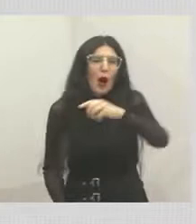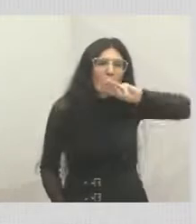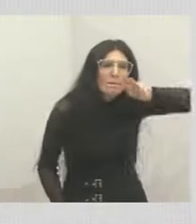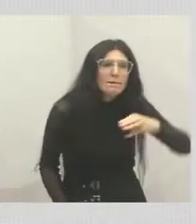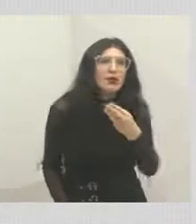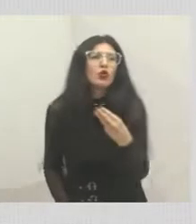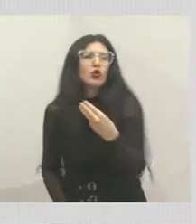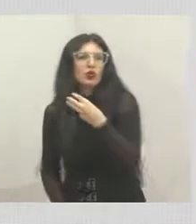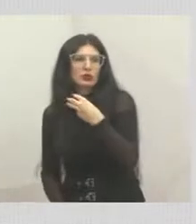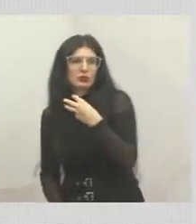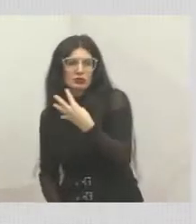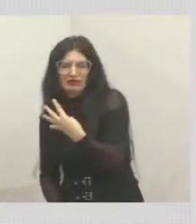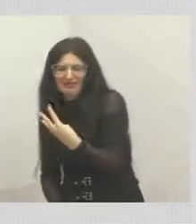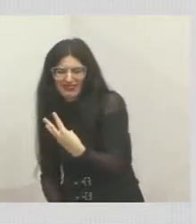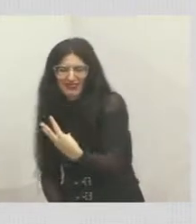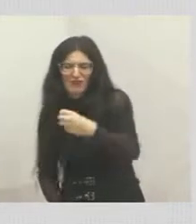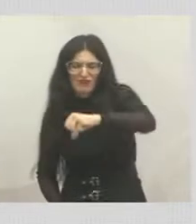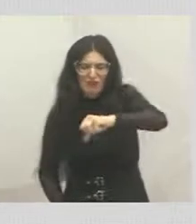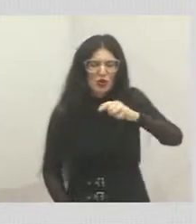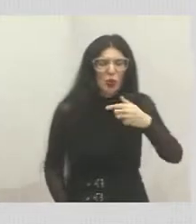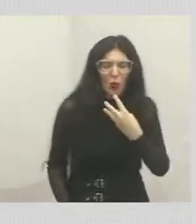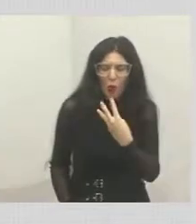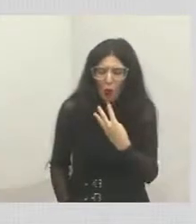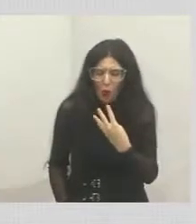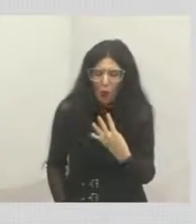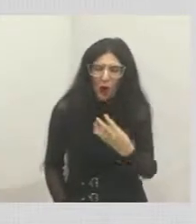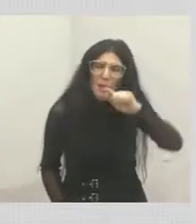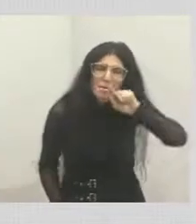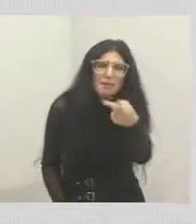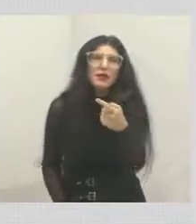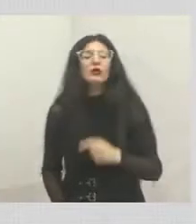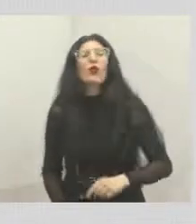24.394.000 e liquidado até o segundo quadrimestre,